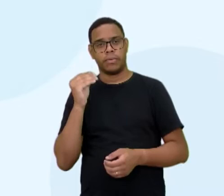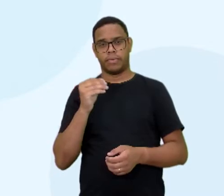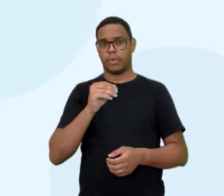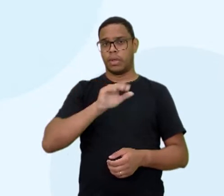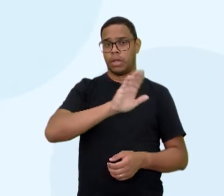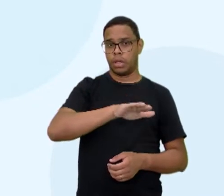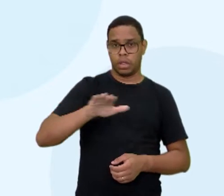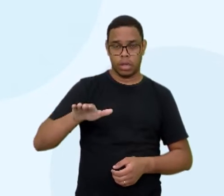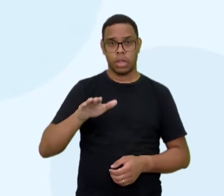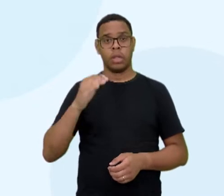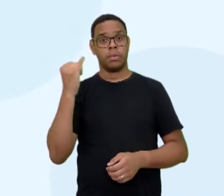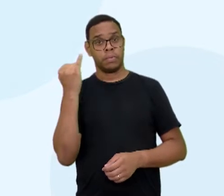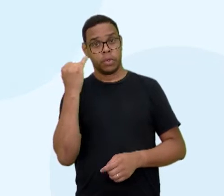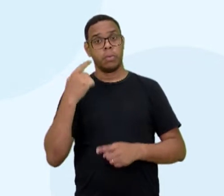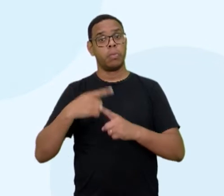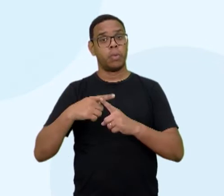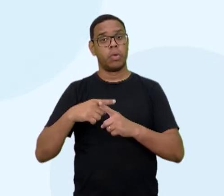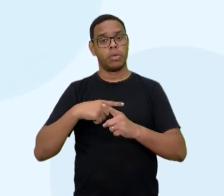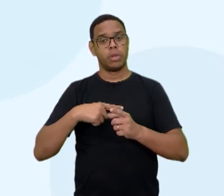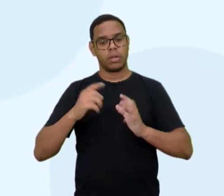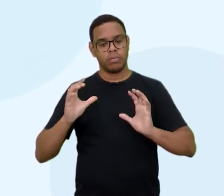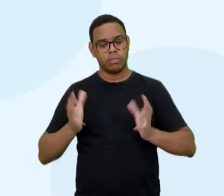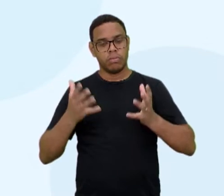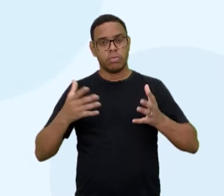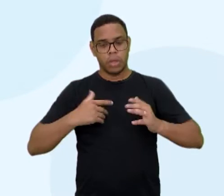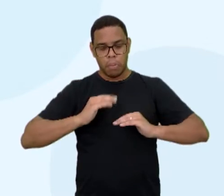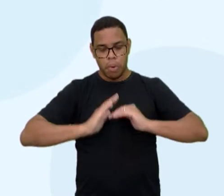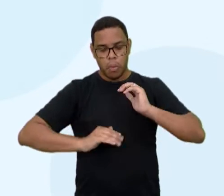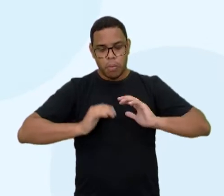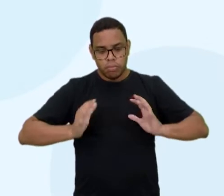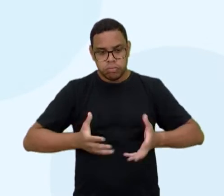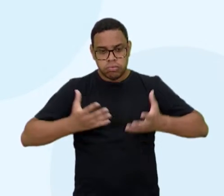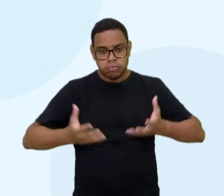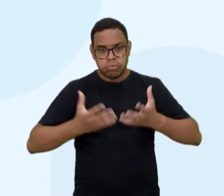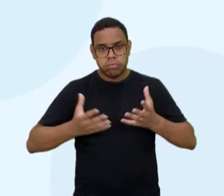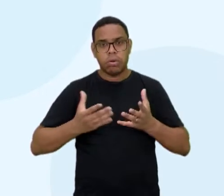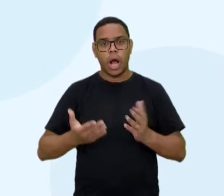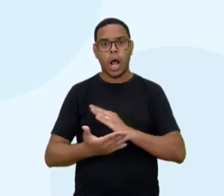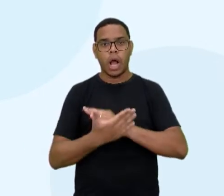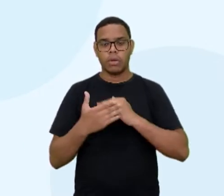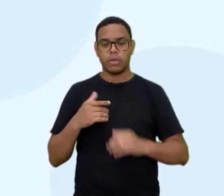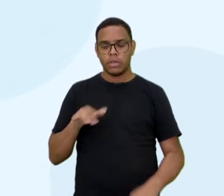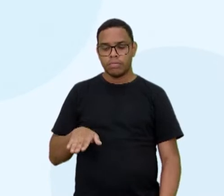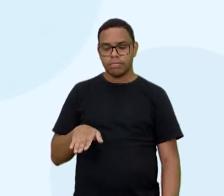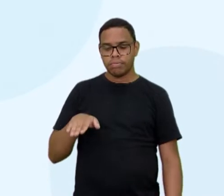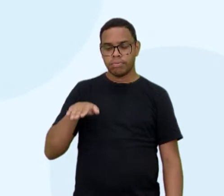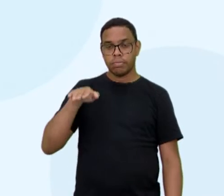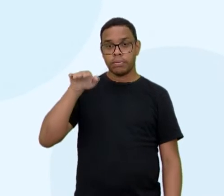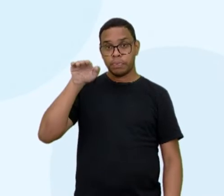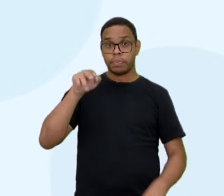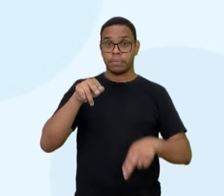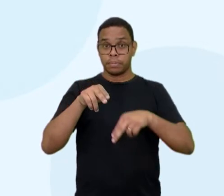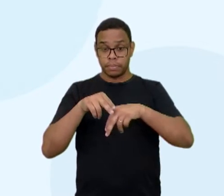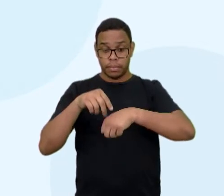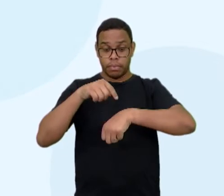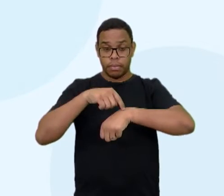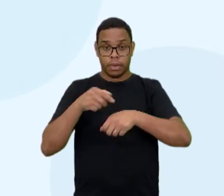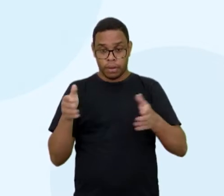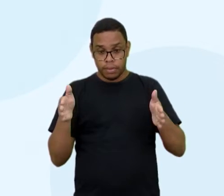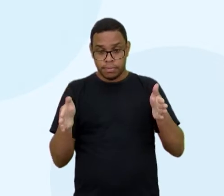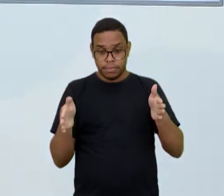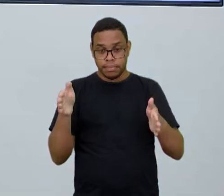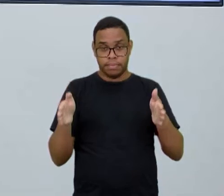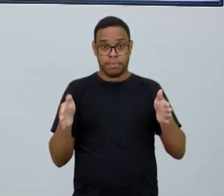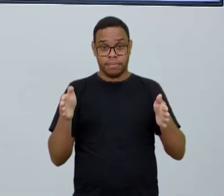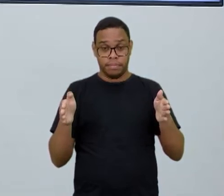crianças, justamente porque eu vou ter a estimulação do hormônio do crescimento. Então, é durante esse período, ou seja,